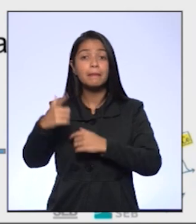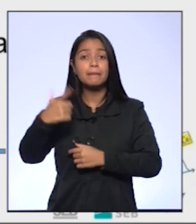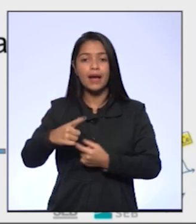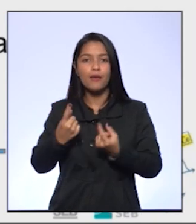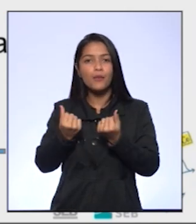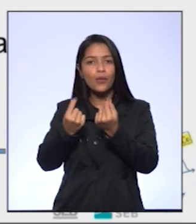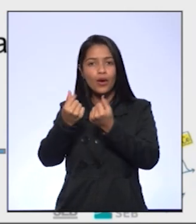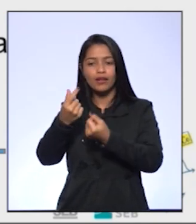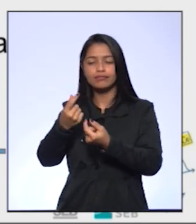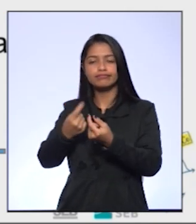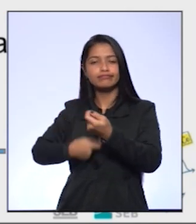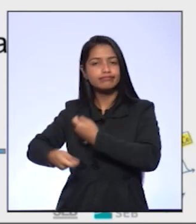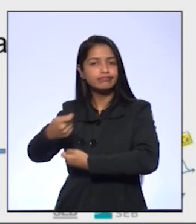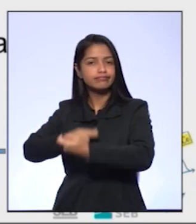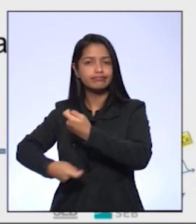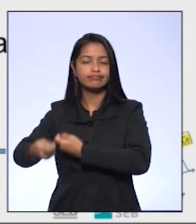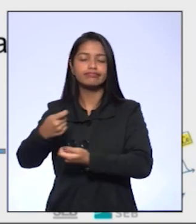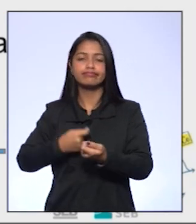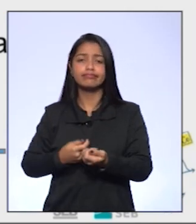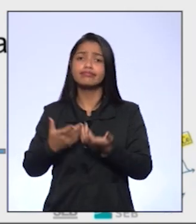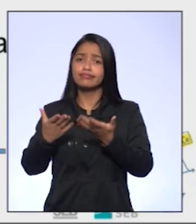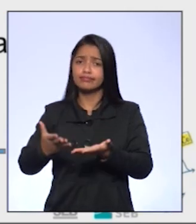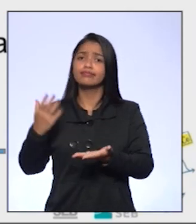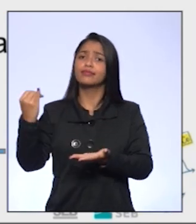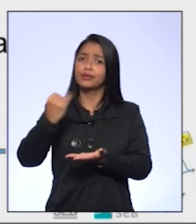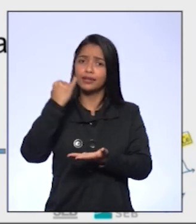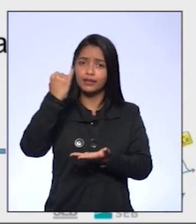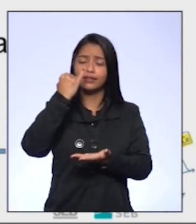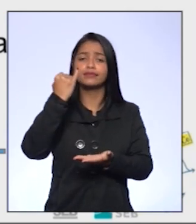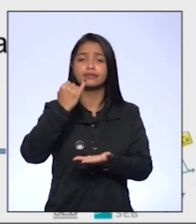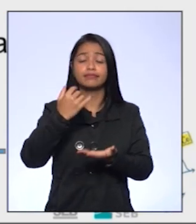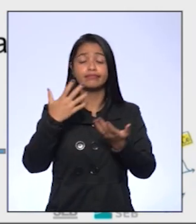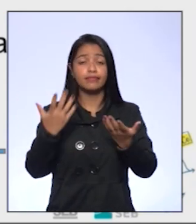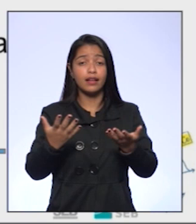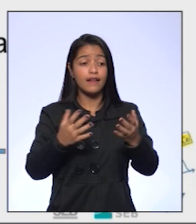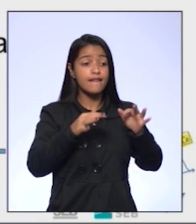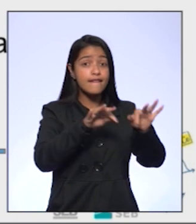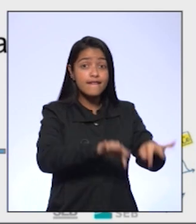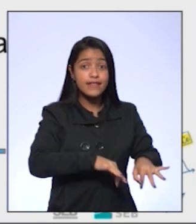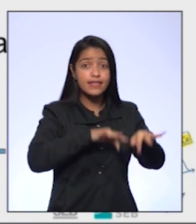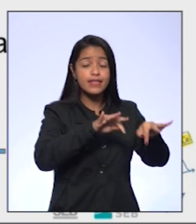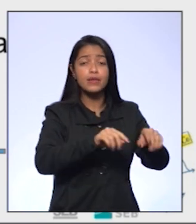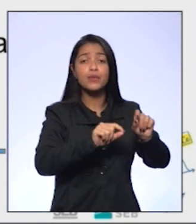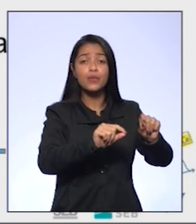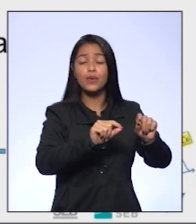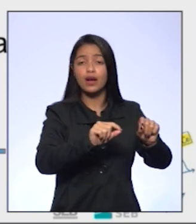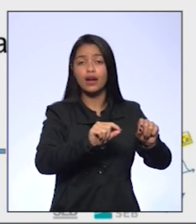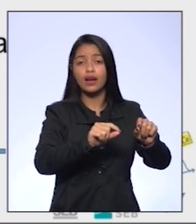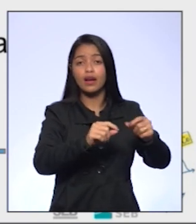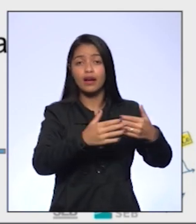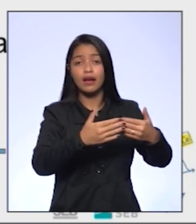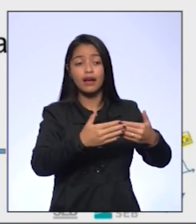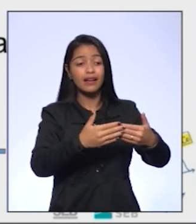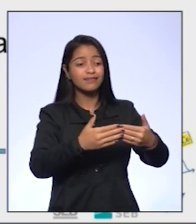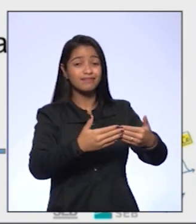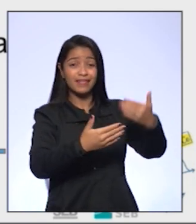urbanos, reutilização da moeda. Isso é muito importante. Ou o feudalismo, ele é um mundo majoritariamente que não usa